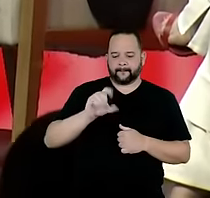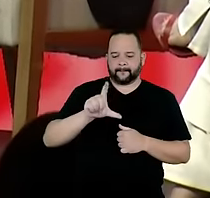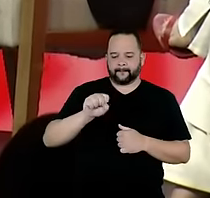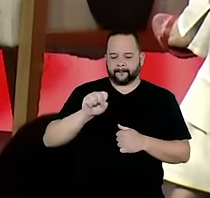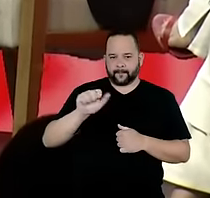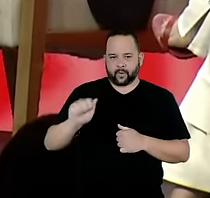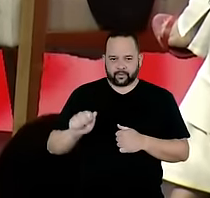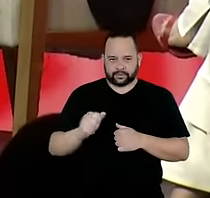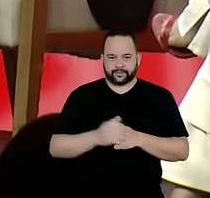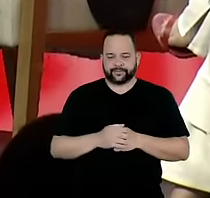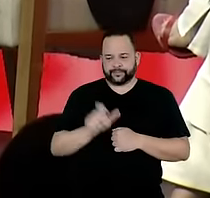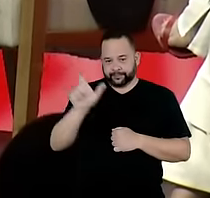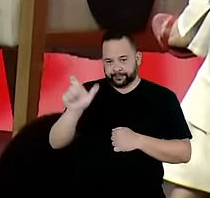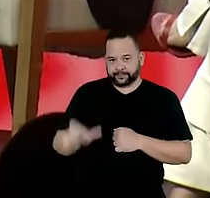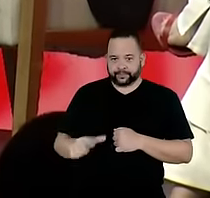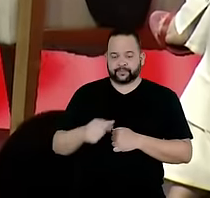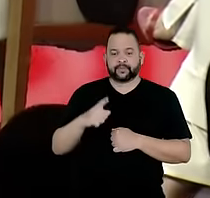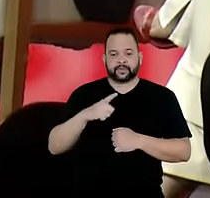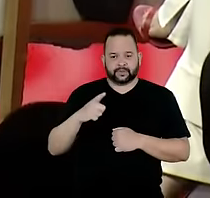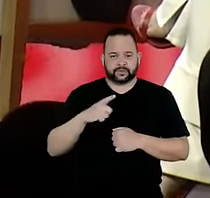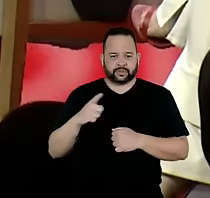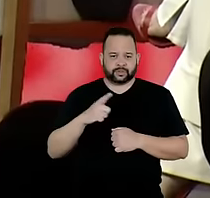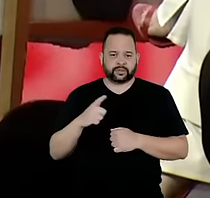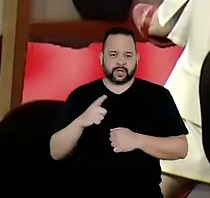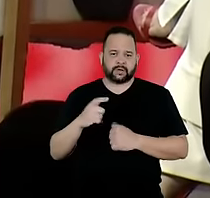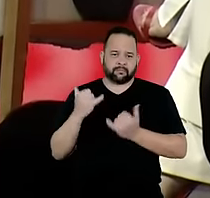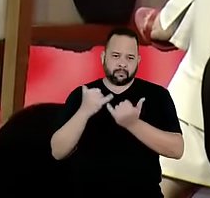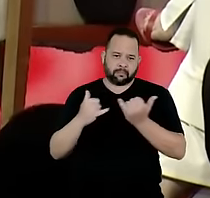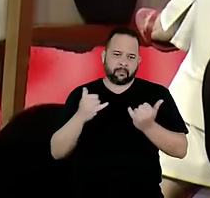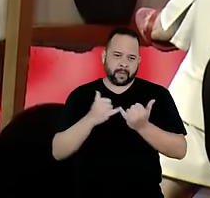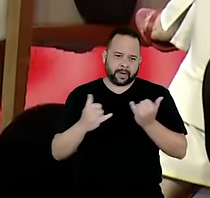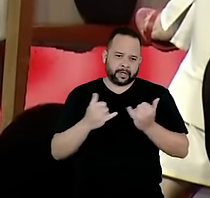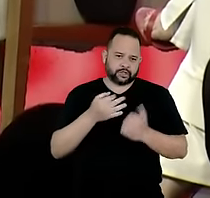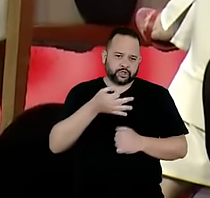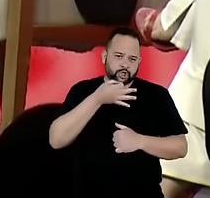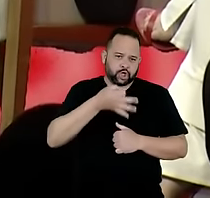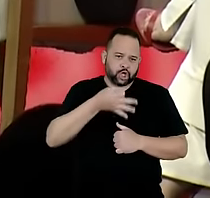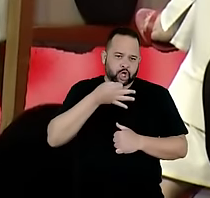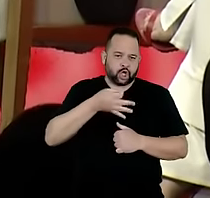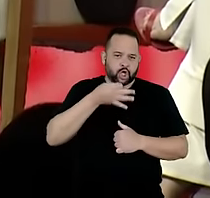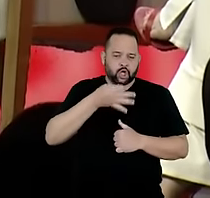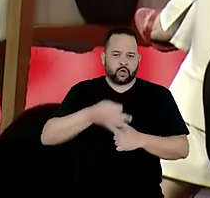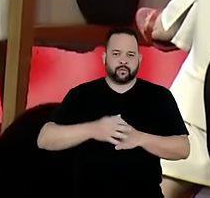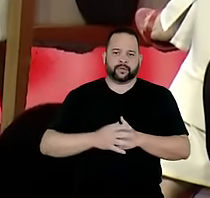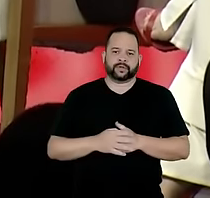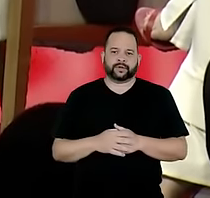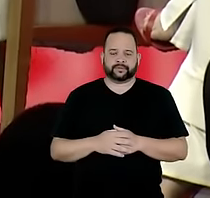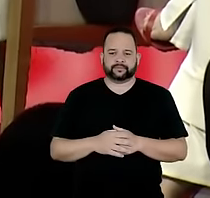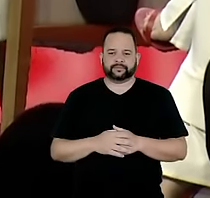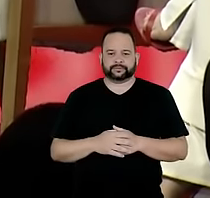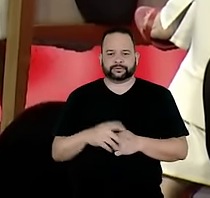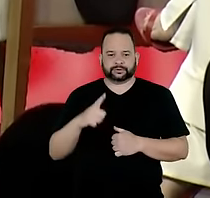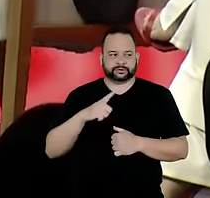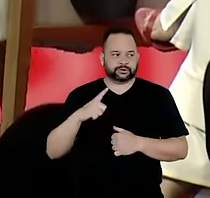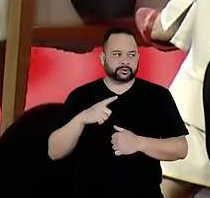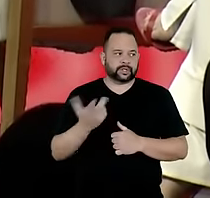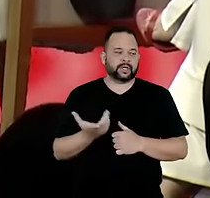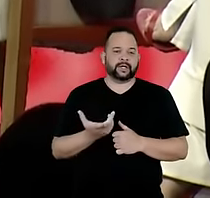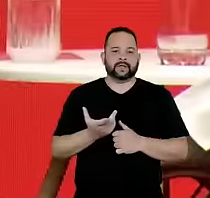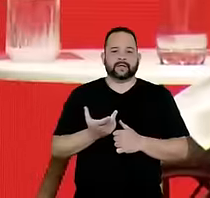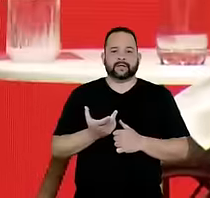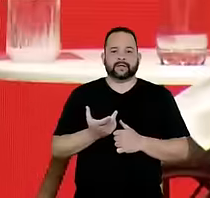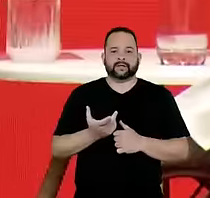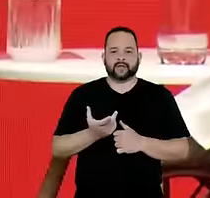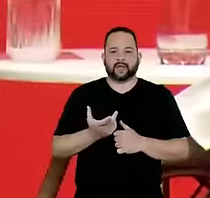visão semelhante né eu diria que eh a gente tá com essa perspectiva de inflação abaixo de